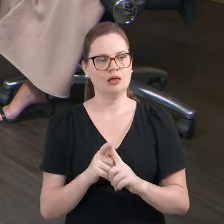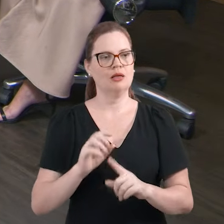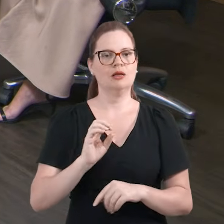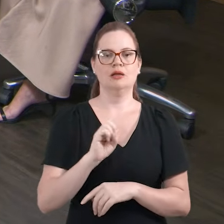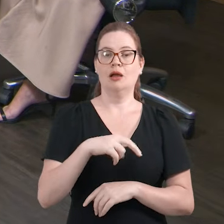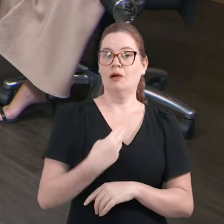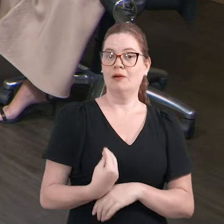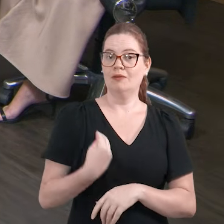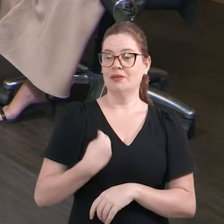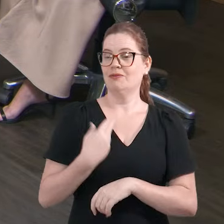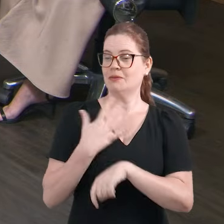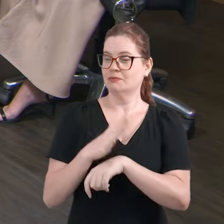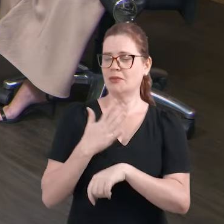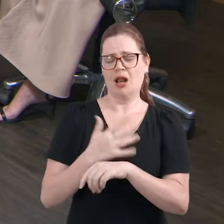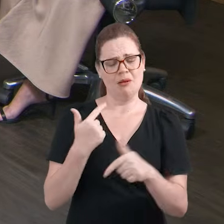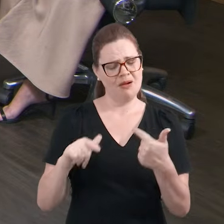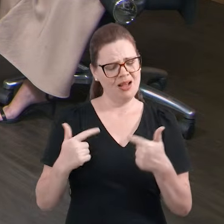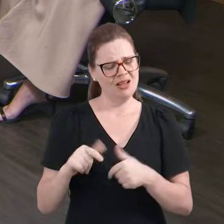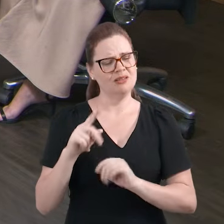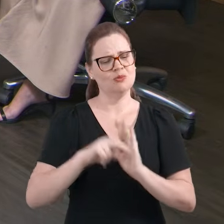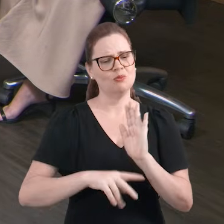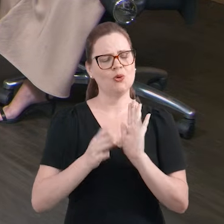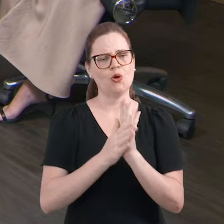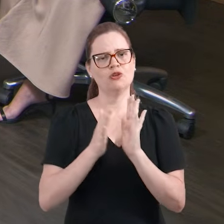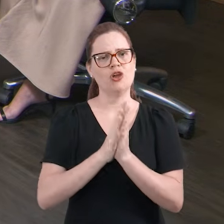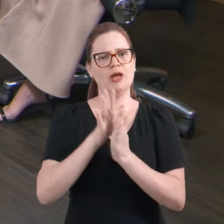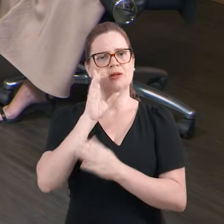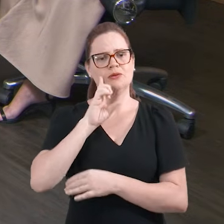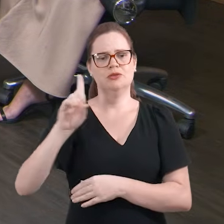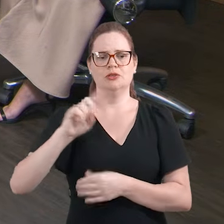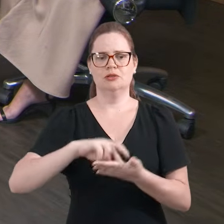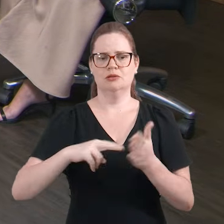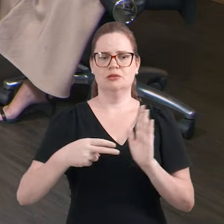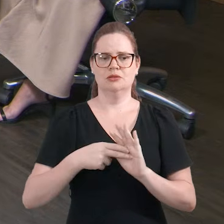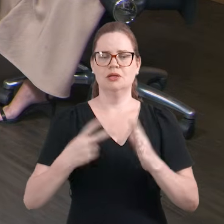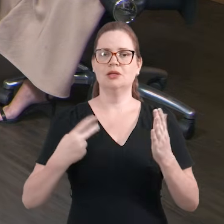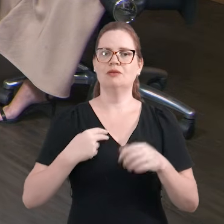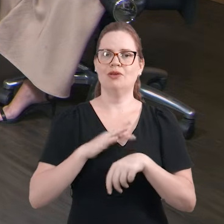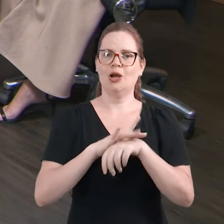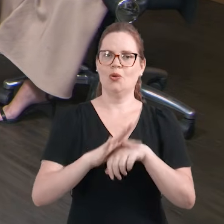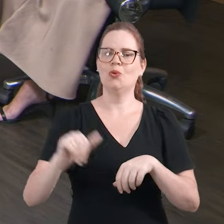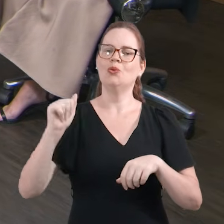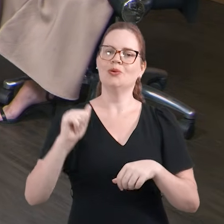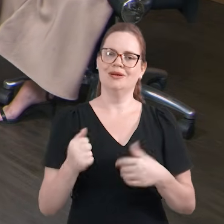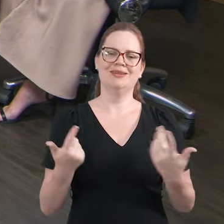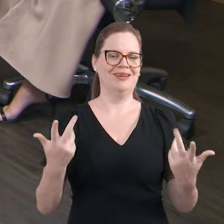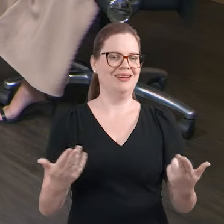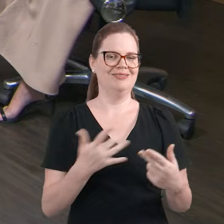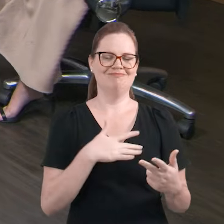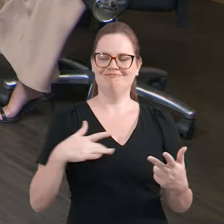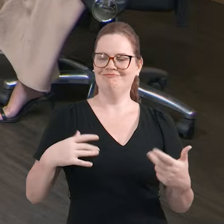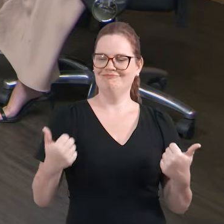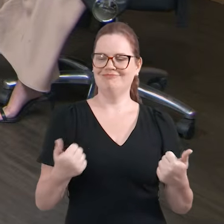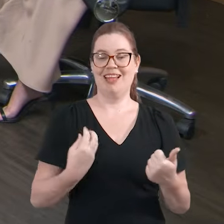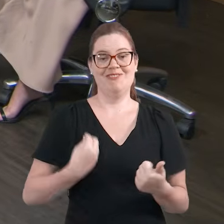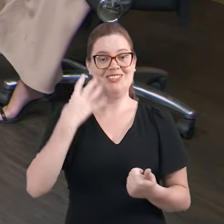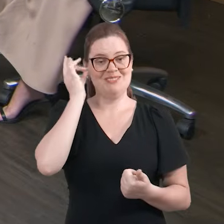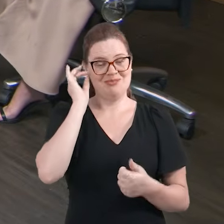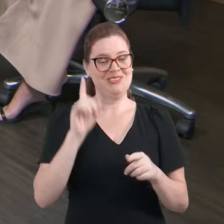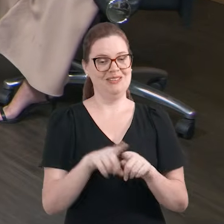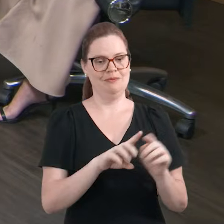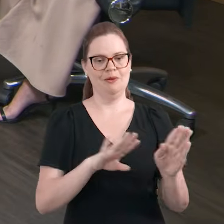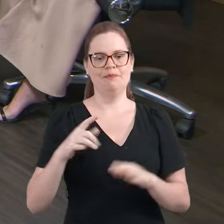está vivendo a obra do Espírito Santo de Deus, isso é cura. Amém. Sanidade. Eu queria aproveitar,